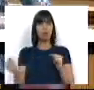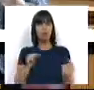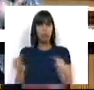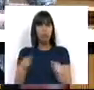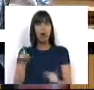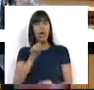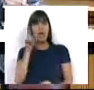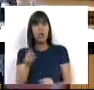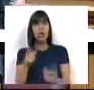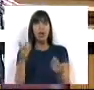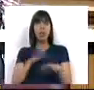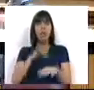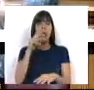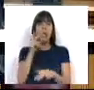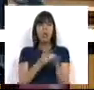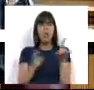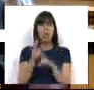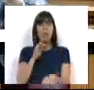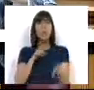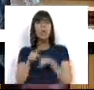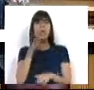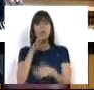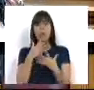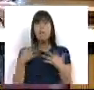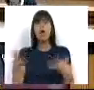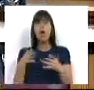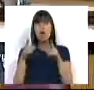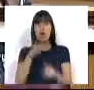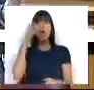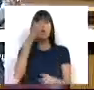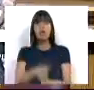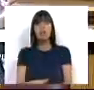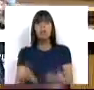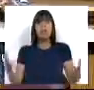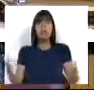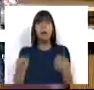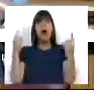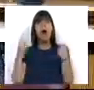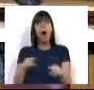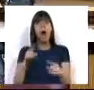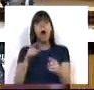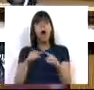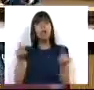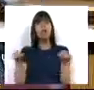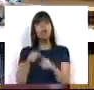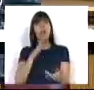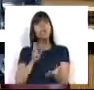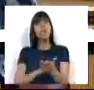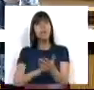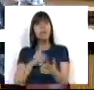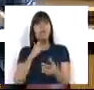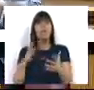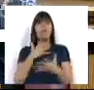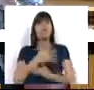debatemos aqui a questão do aumento do IVA, houve deputados da maioria a dizer inclusivamente que havia estabelecimentos da restauração